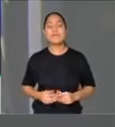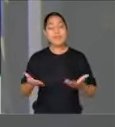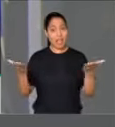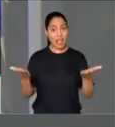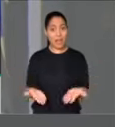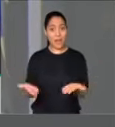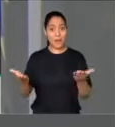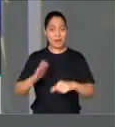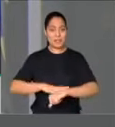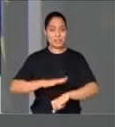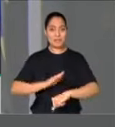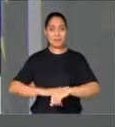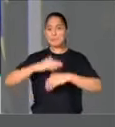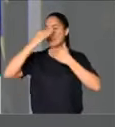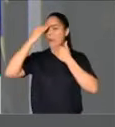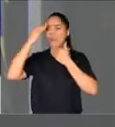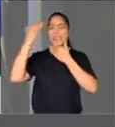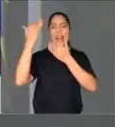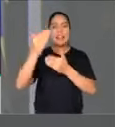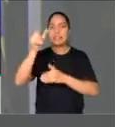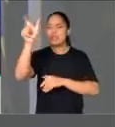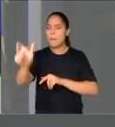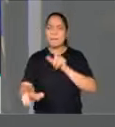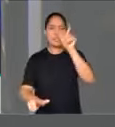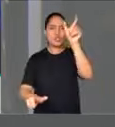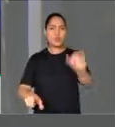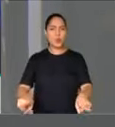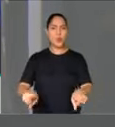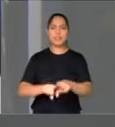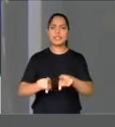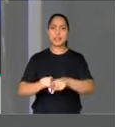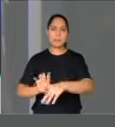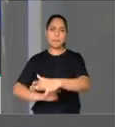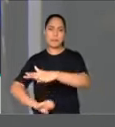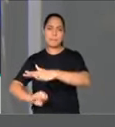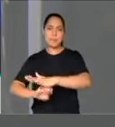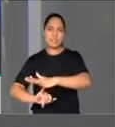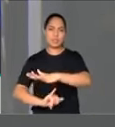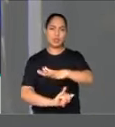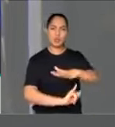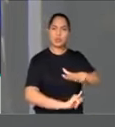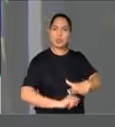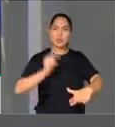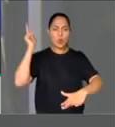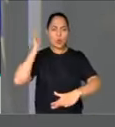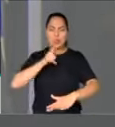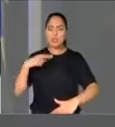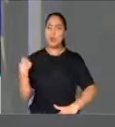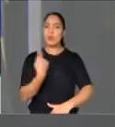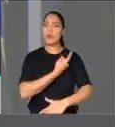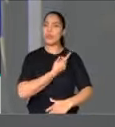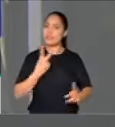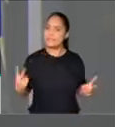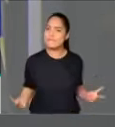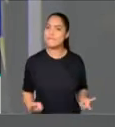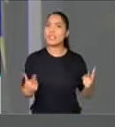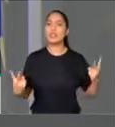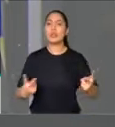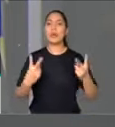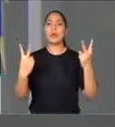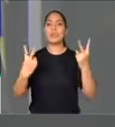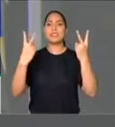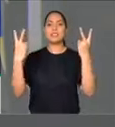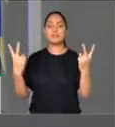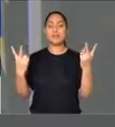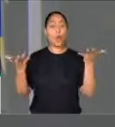momento, quero agradecer a todas as pessoas e instituições que nos ajudaram a ter essas vitórias tão significativas. As pessoas